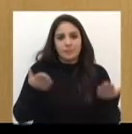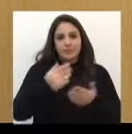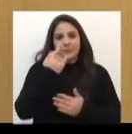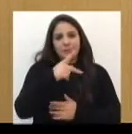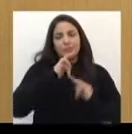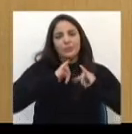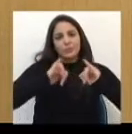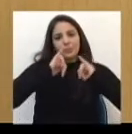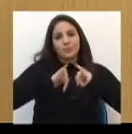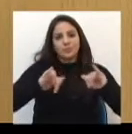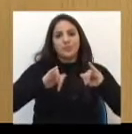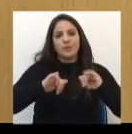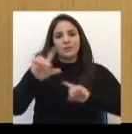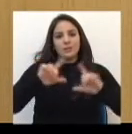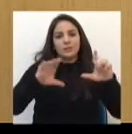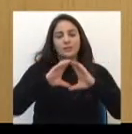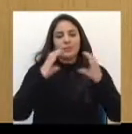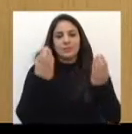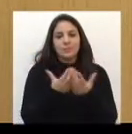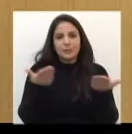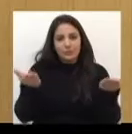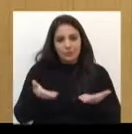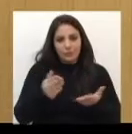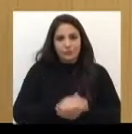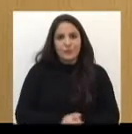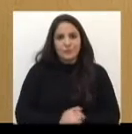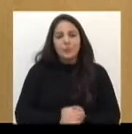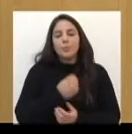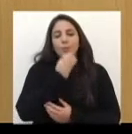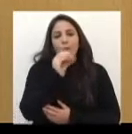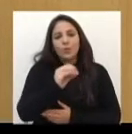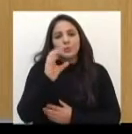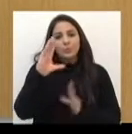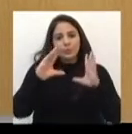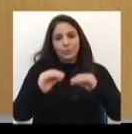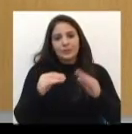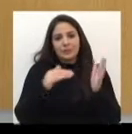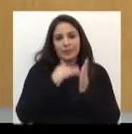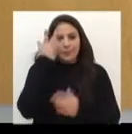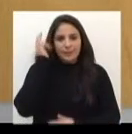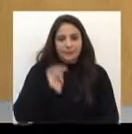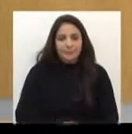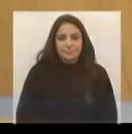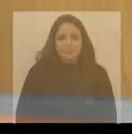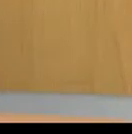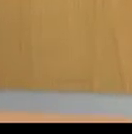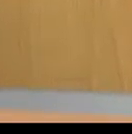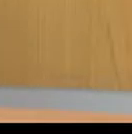foram as informações do Jornal da Câmara de hoje. Uma ótima noite e até amanhã.